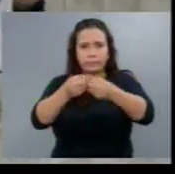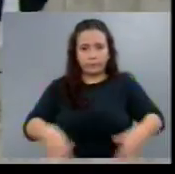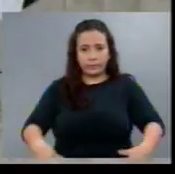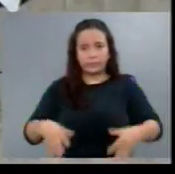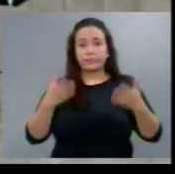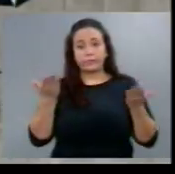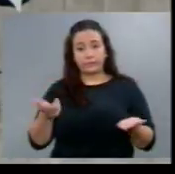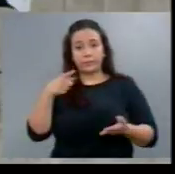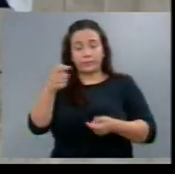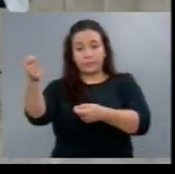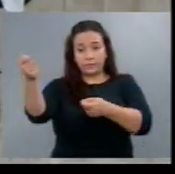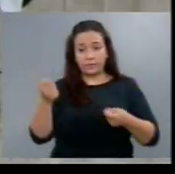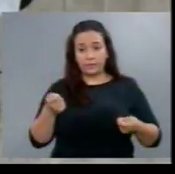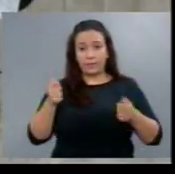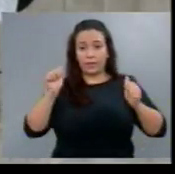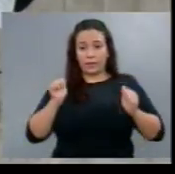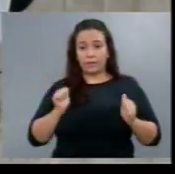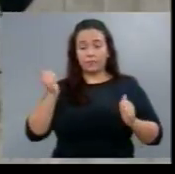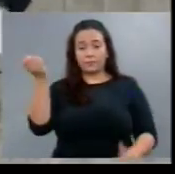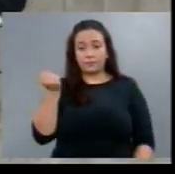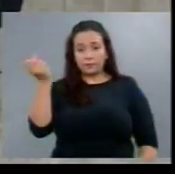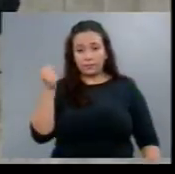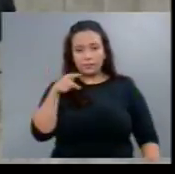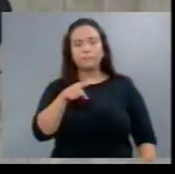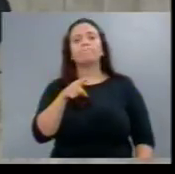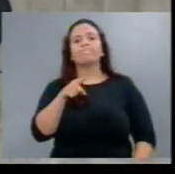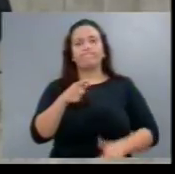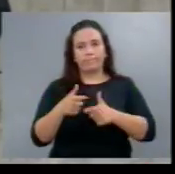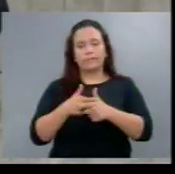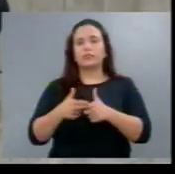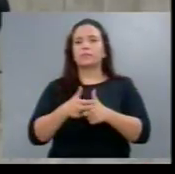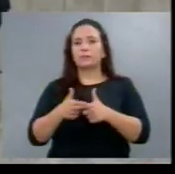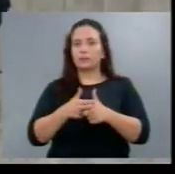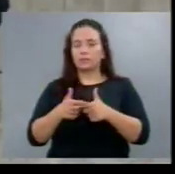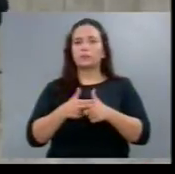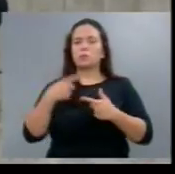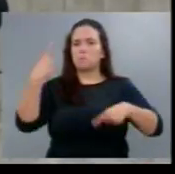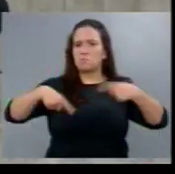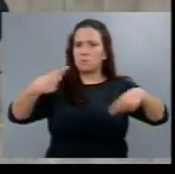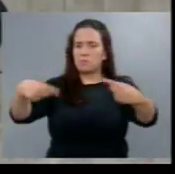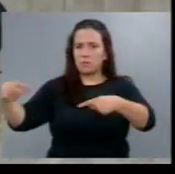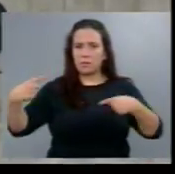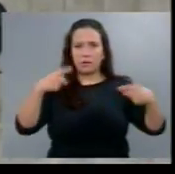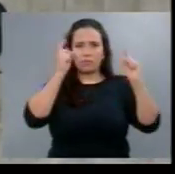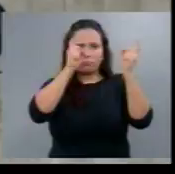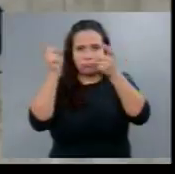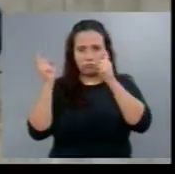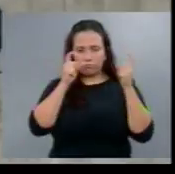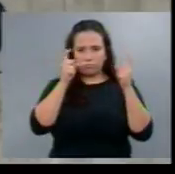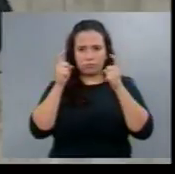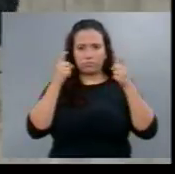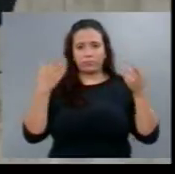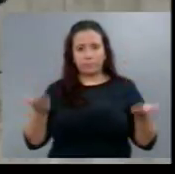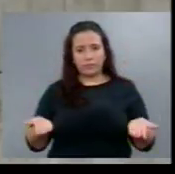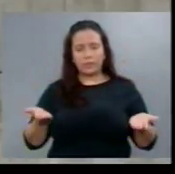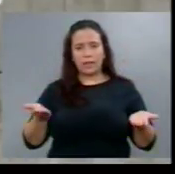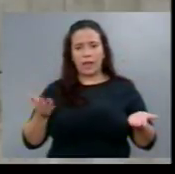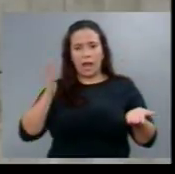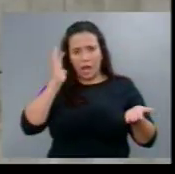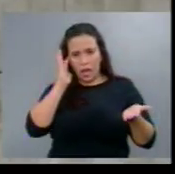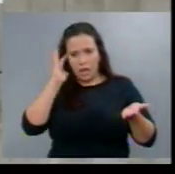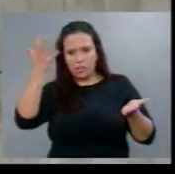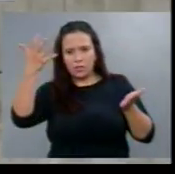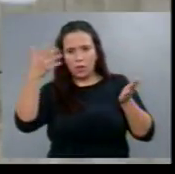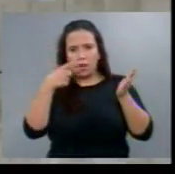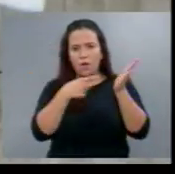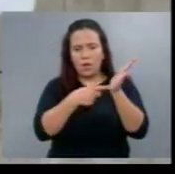da Previdência é uma matéria polêmica. E aí, o cirurgião opera o abdômen agudo com